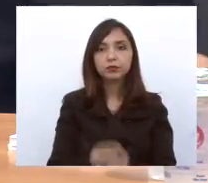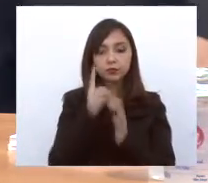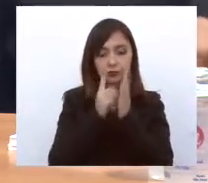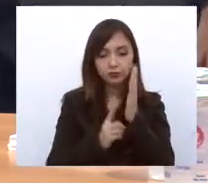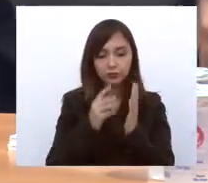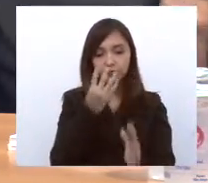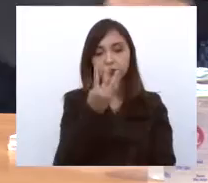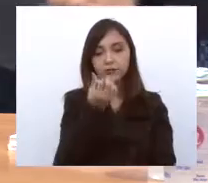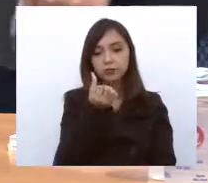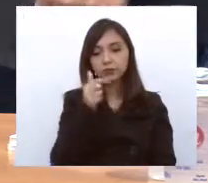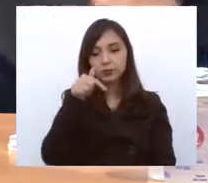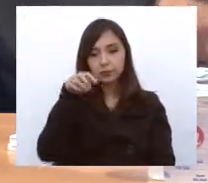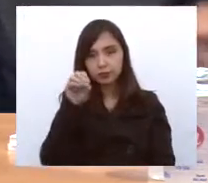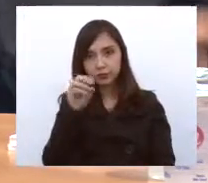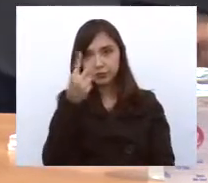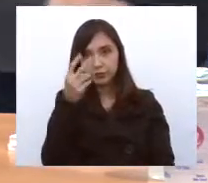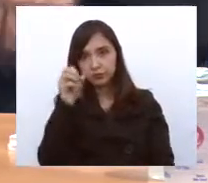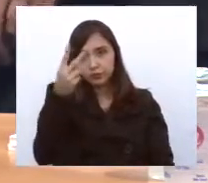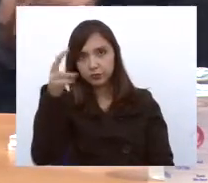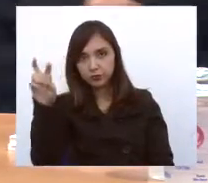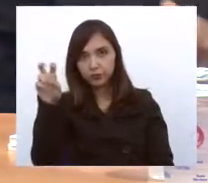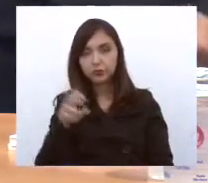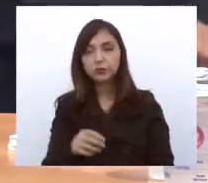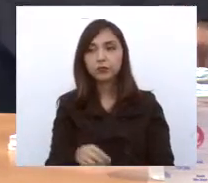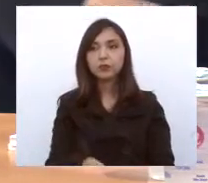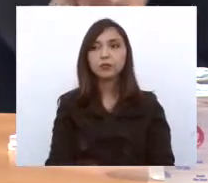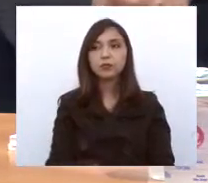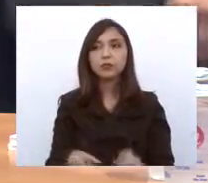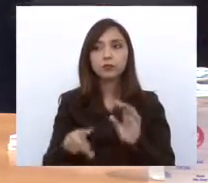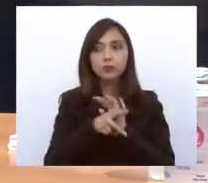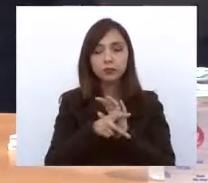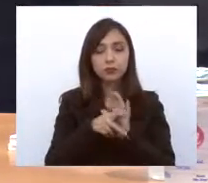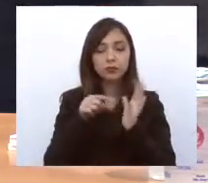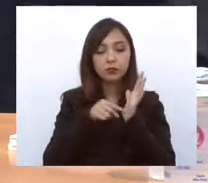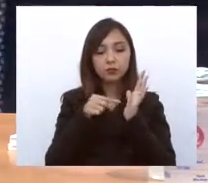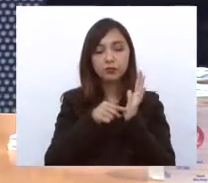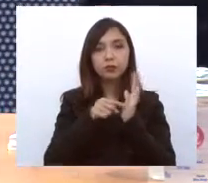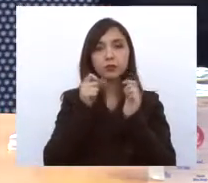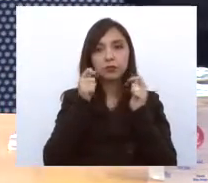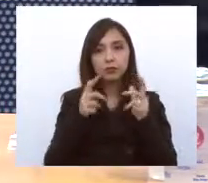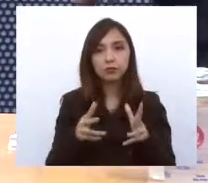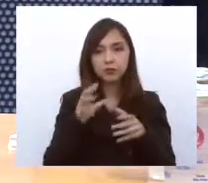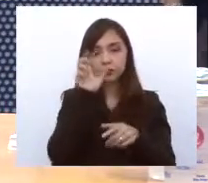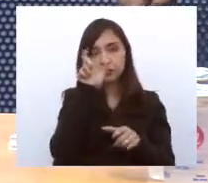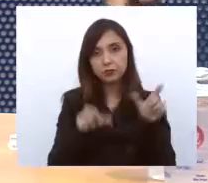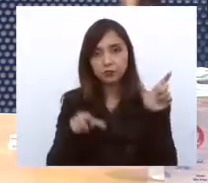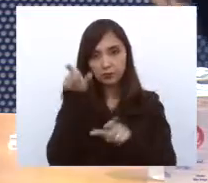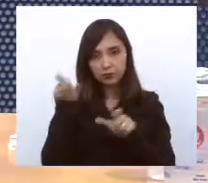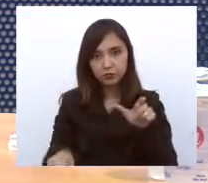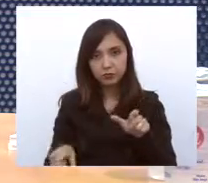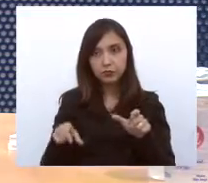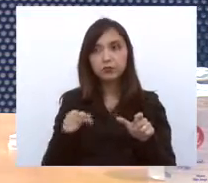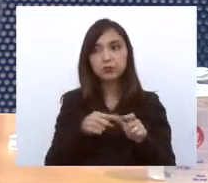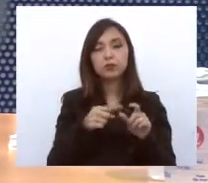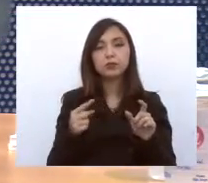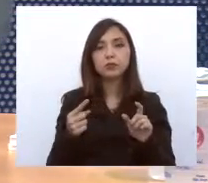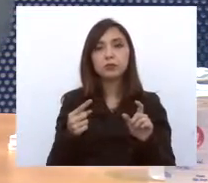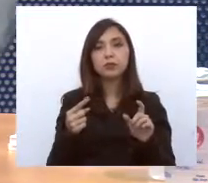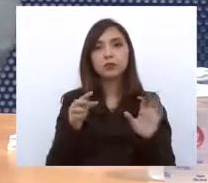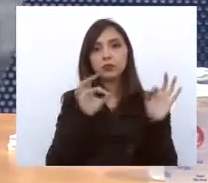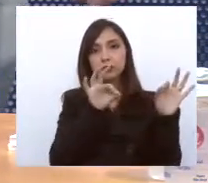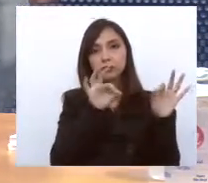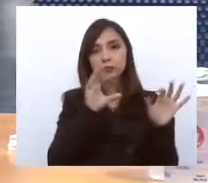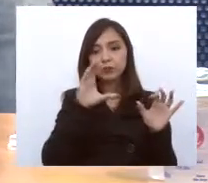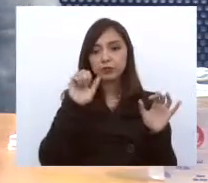legislativo 4670/2015. Concessão de título honorífico de cidadão guarulhense ao ilustríssimo senhor